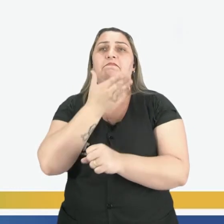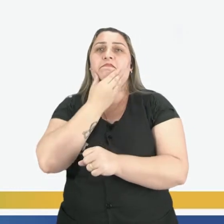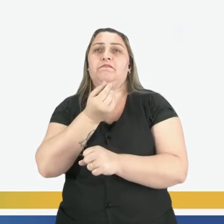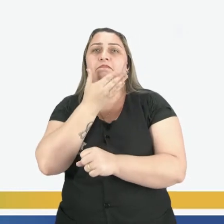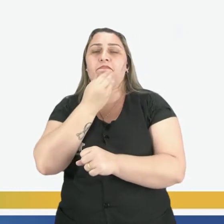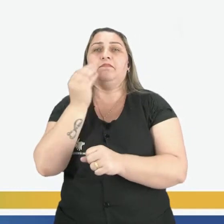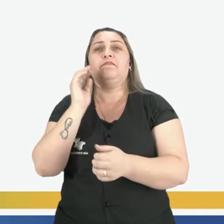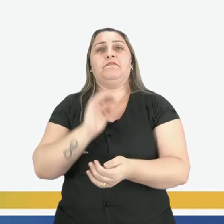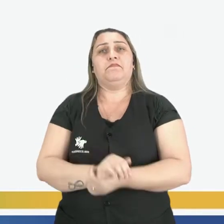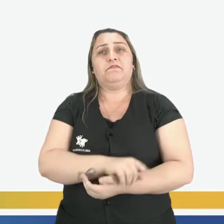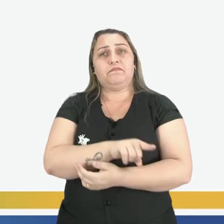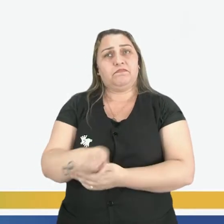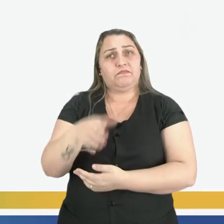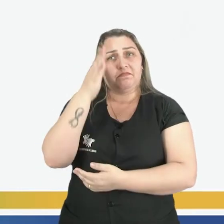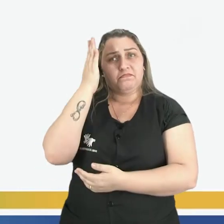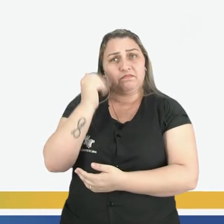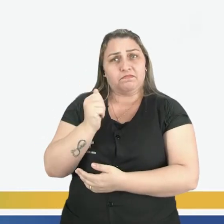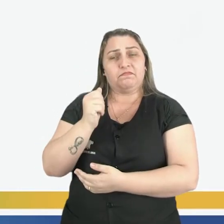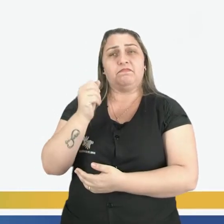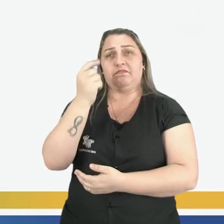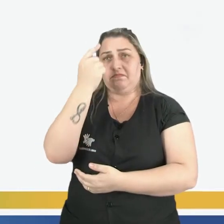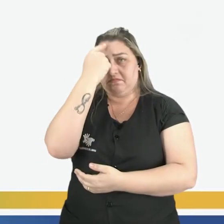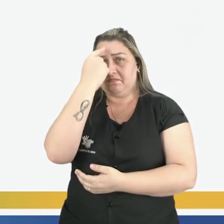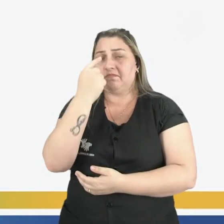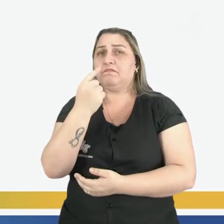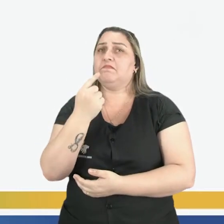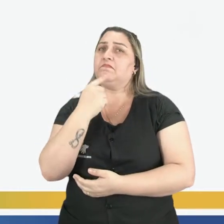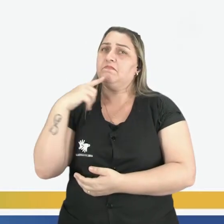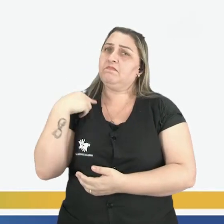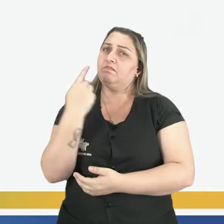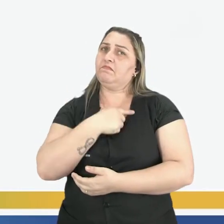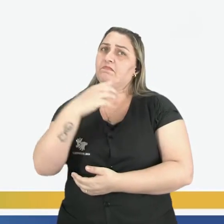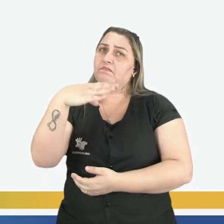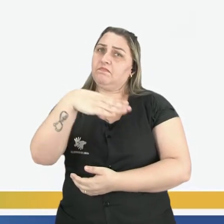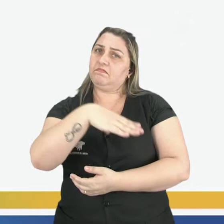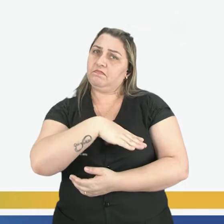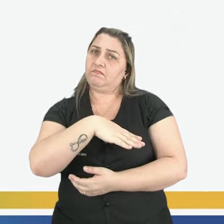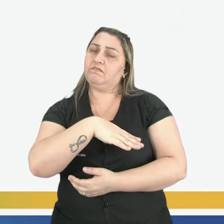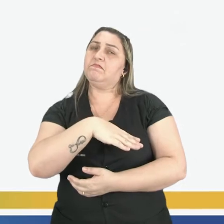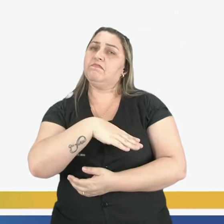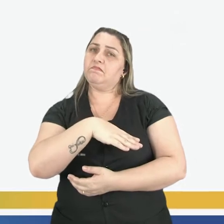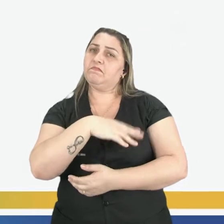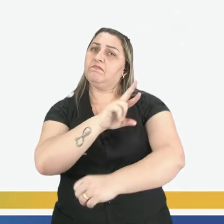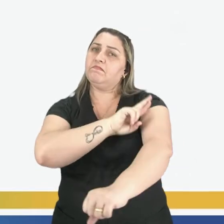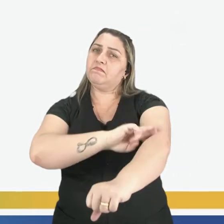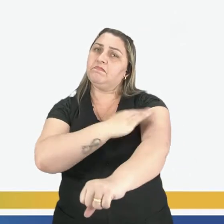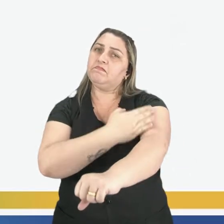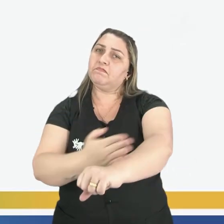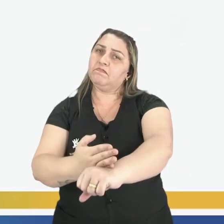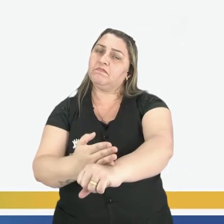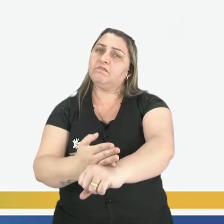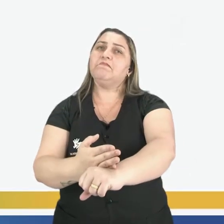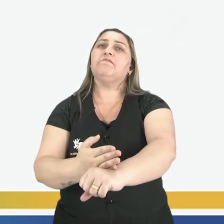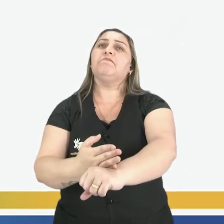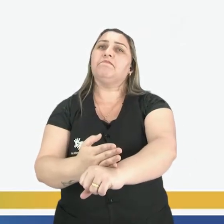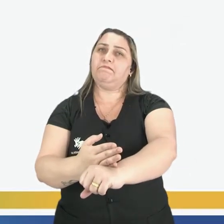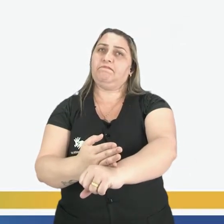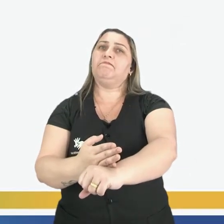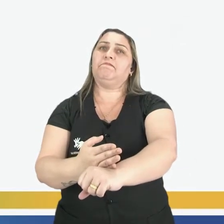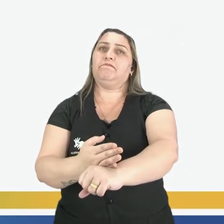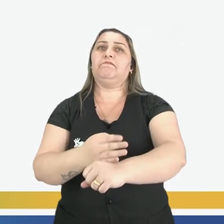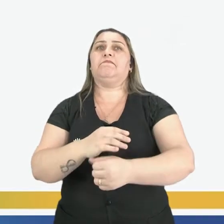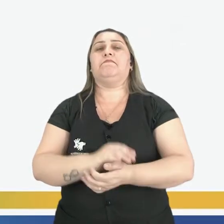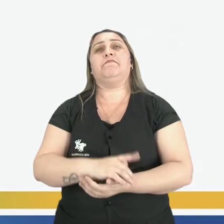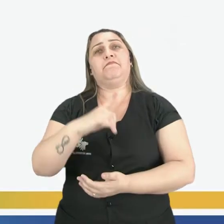pelo homem. Você sabia que essa imagem é a imagem da nossa cidade? A imagem da cidade de Rio Branco? Um pedacinho da imagem,